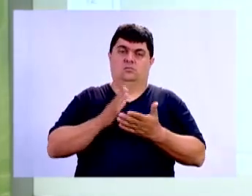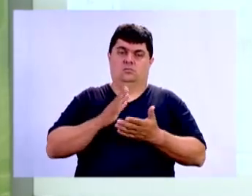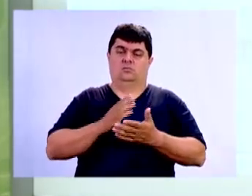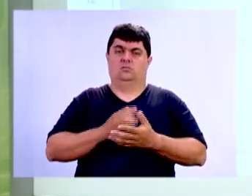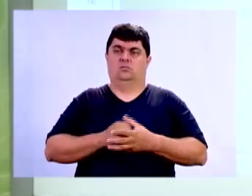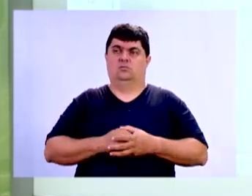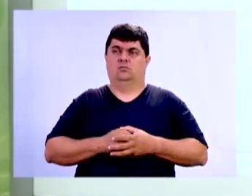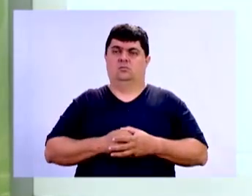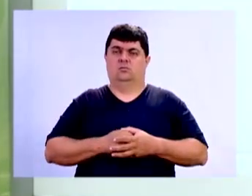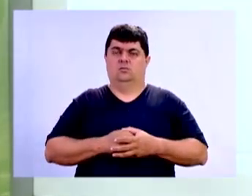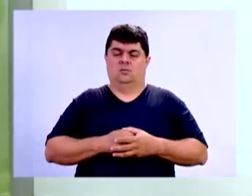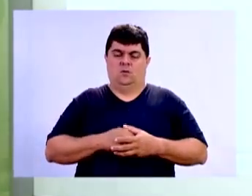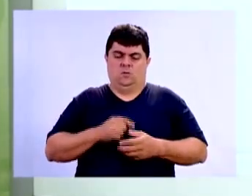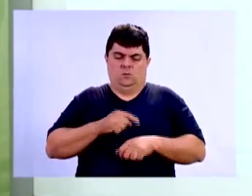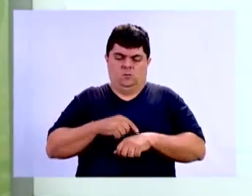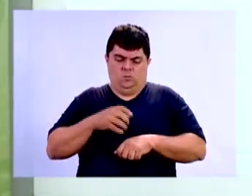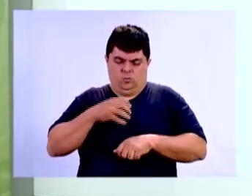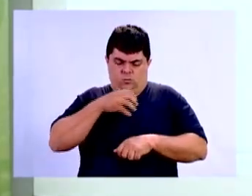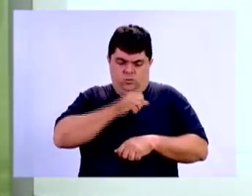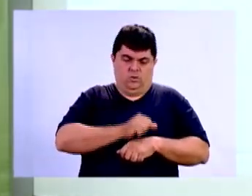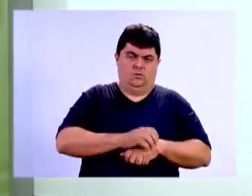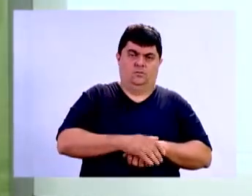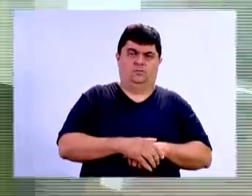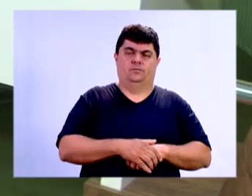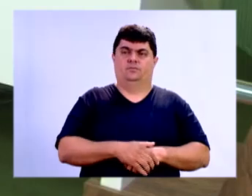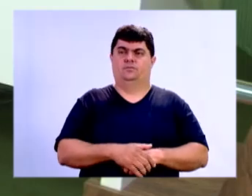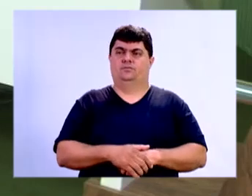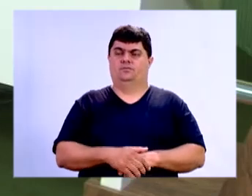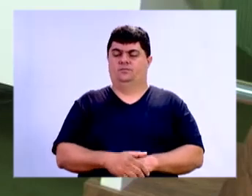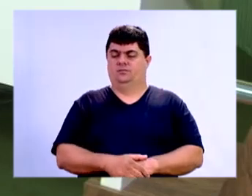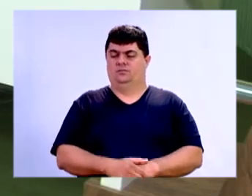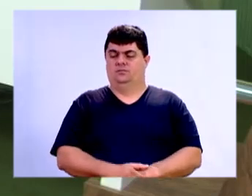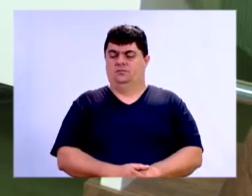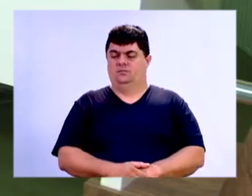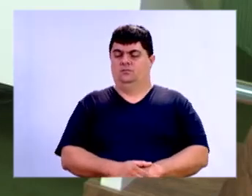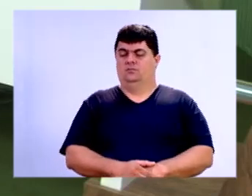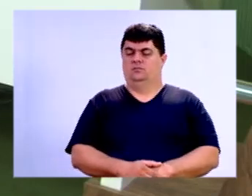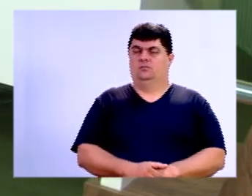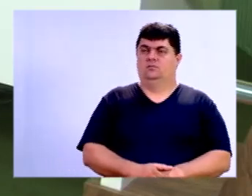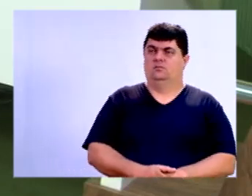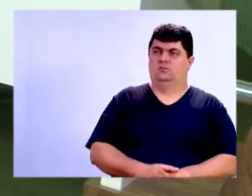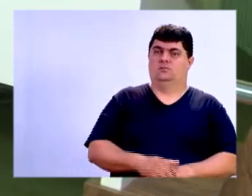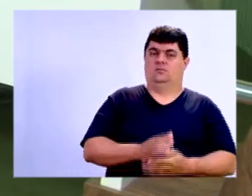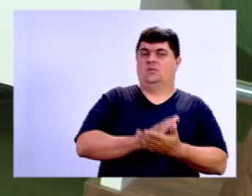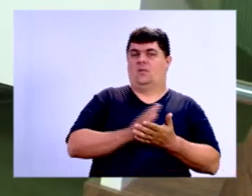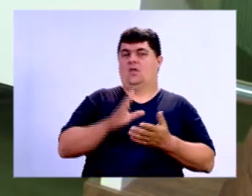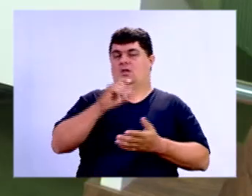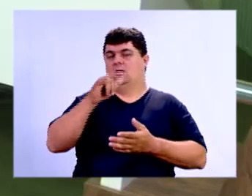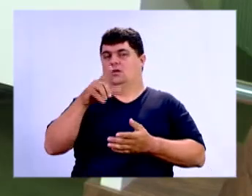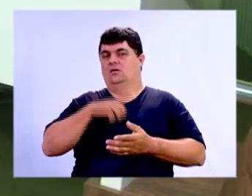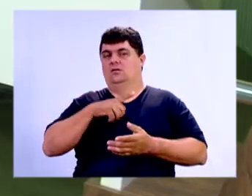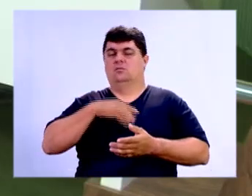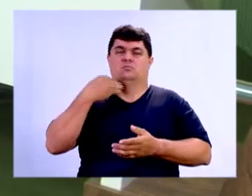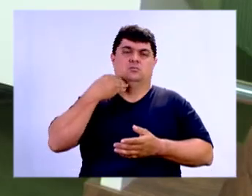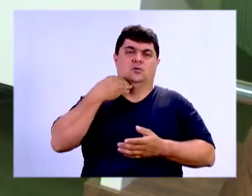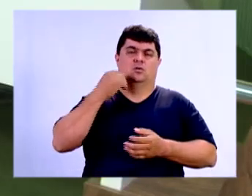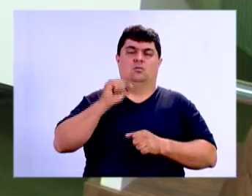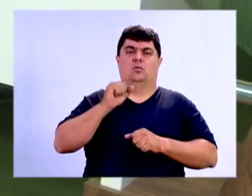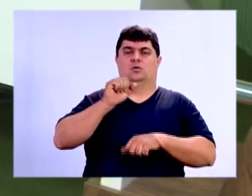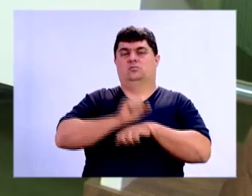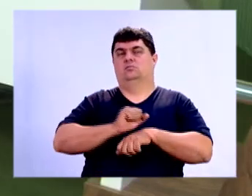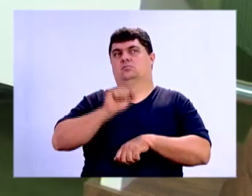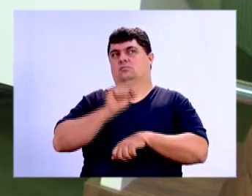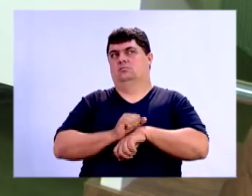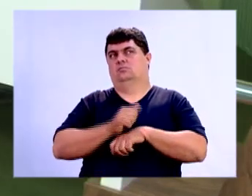aquele microsegundo pode fazer diferença, né? Nós, clientes de um sistema, a gente, quando vai para um sistema do banco, a gente pode esperar